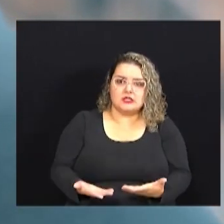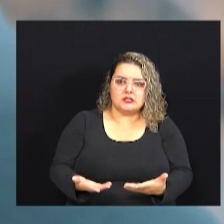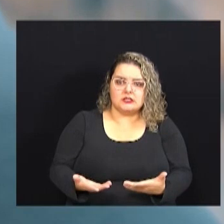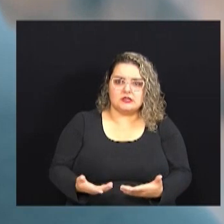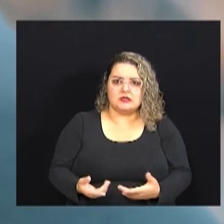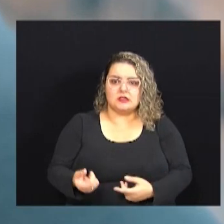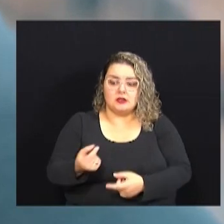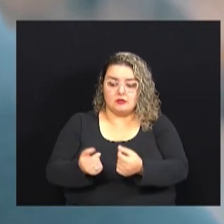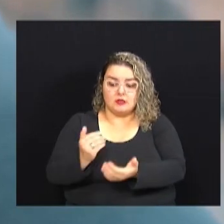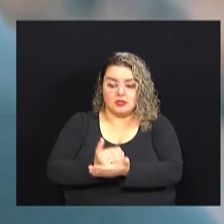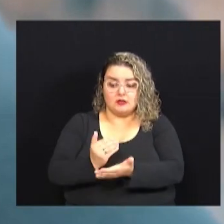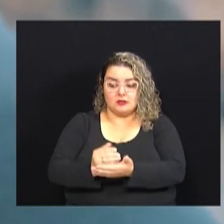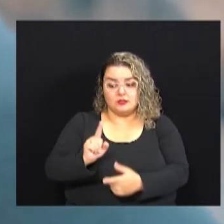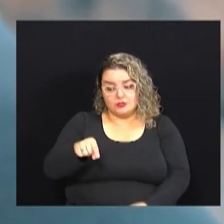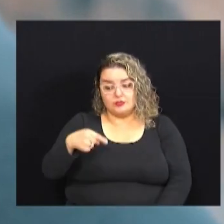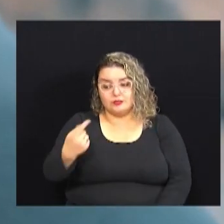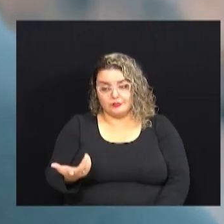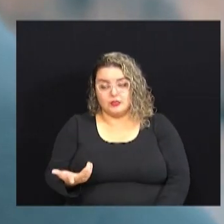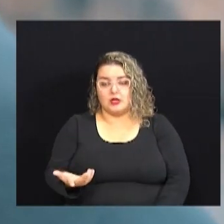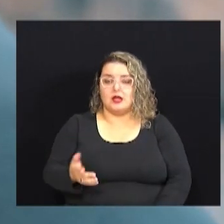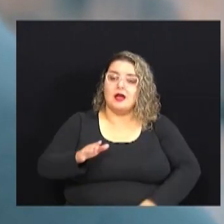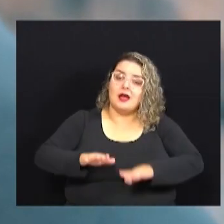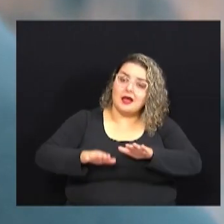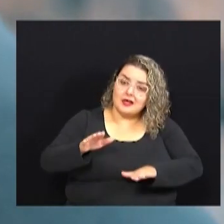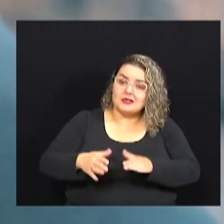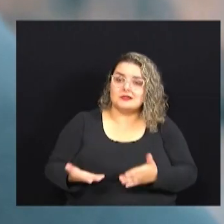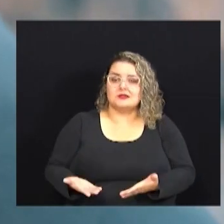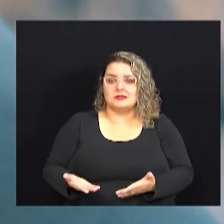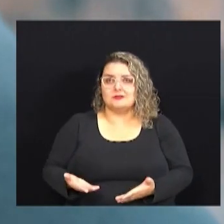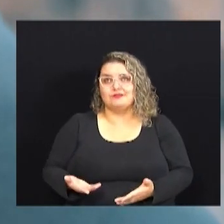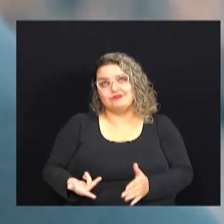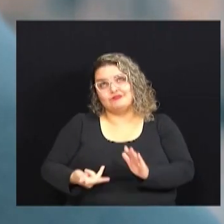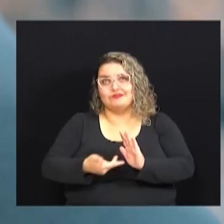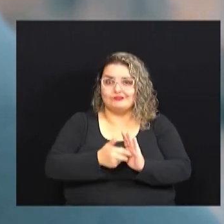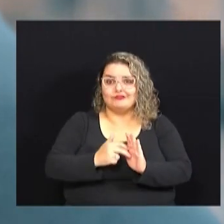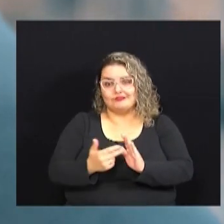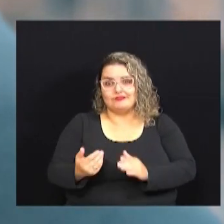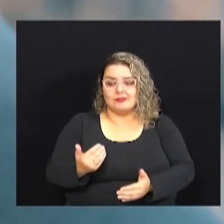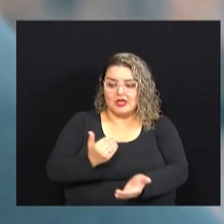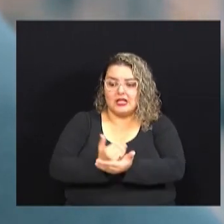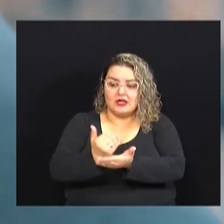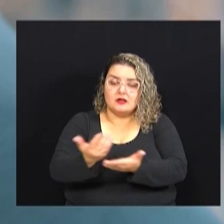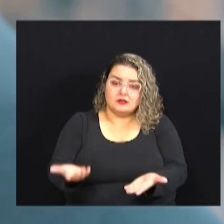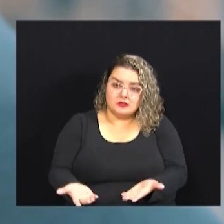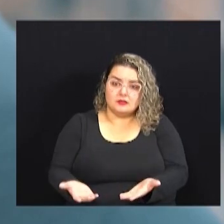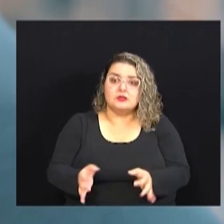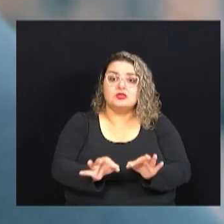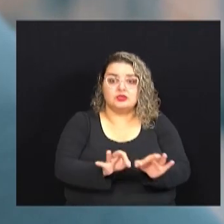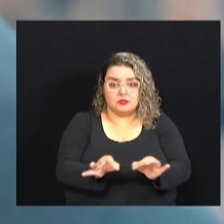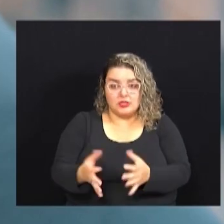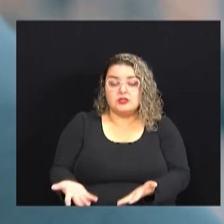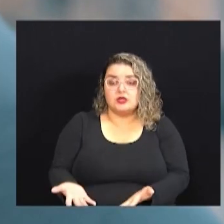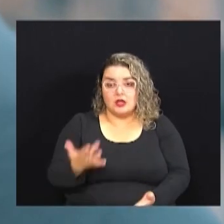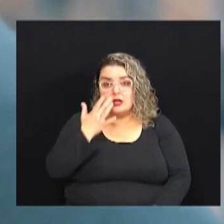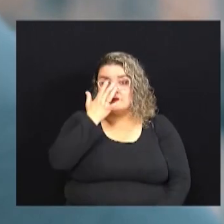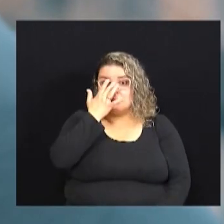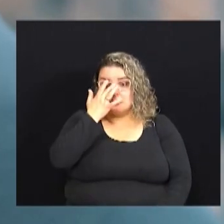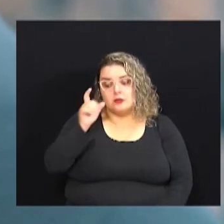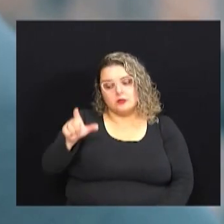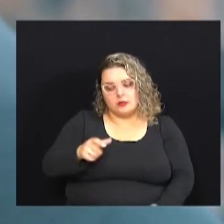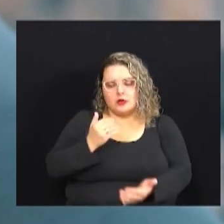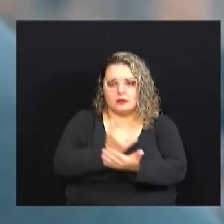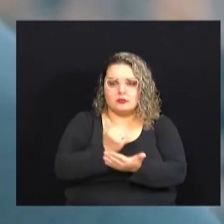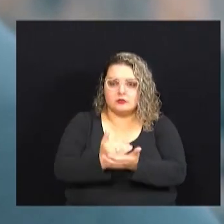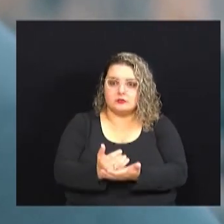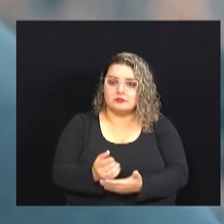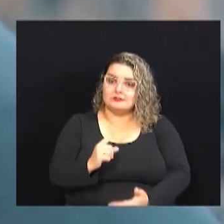necessite buscar algum crédito de terceiro. Apesar de que algumas vezes até faz sentido você buscar esses créditos, mas de maneira planejada, né? O que com cartão